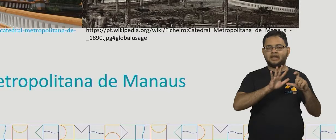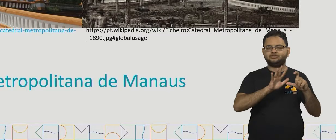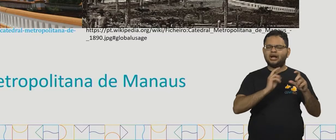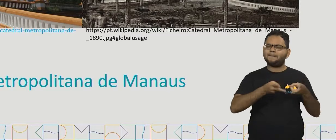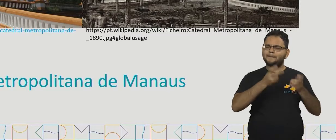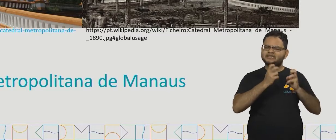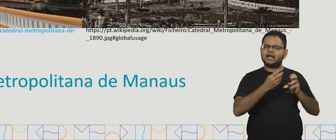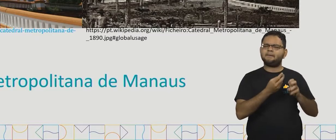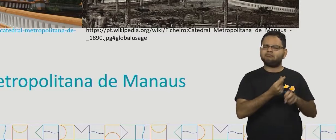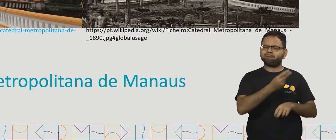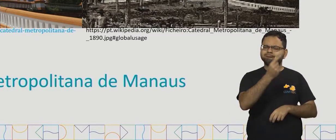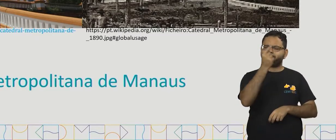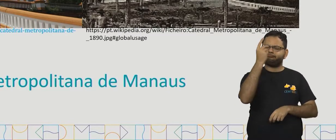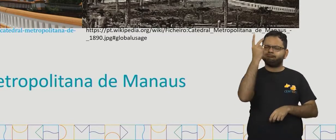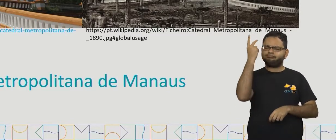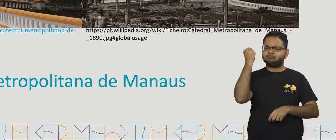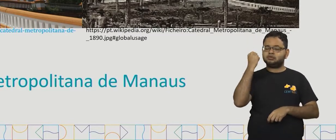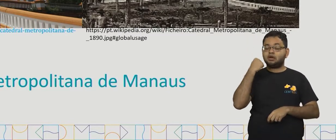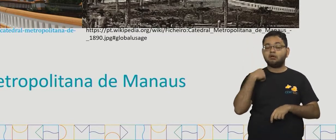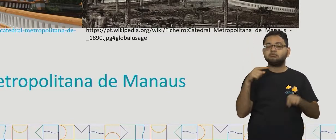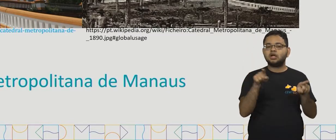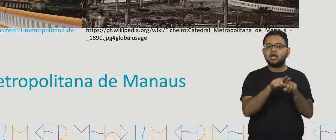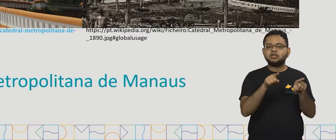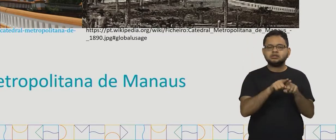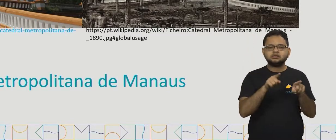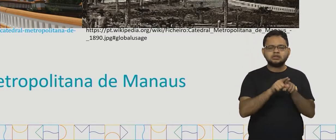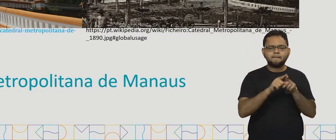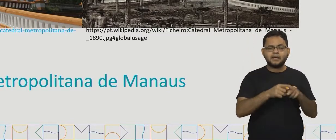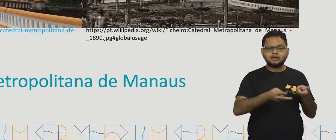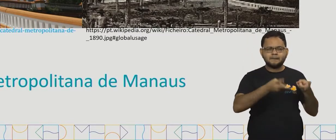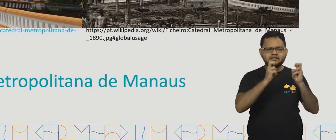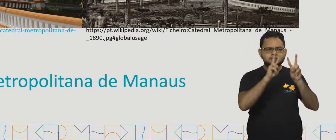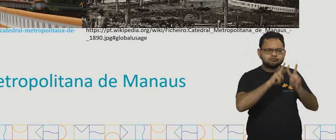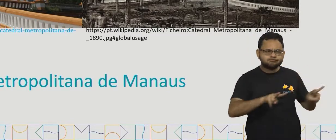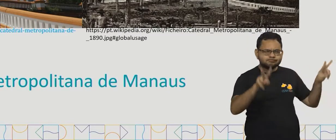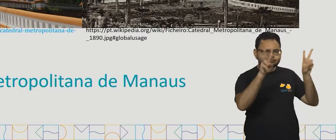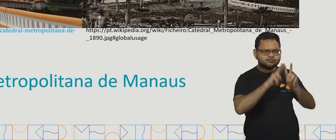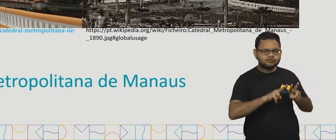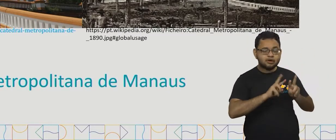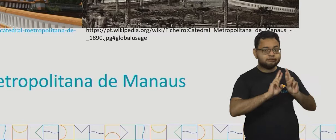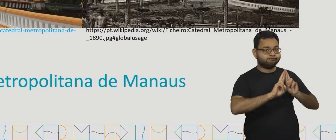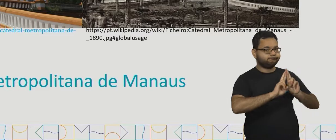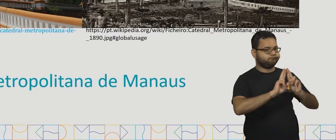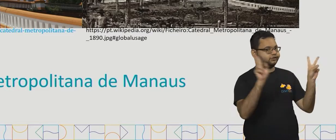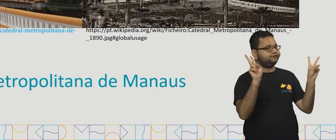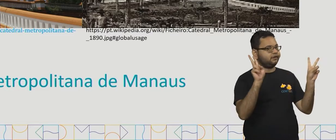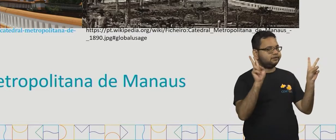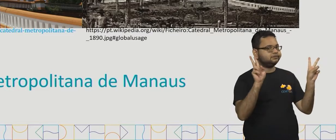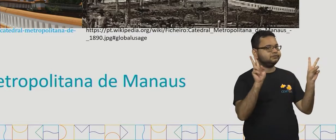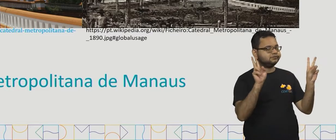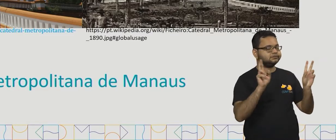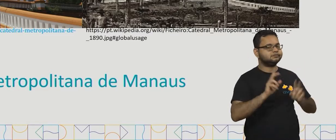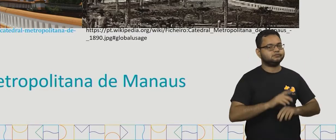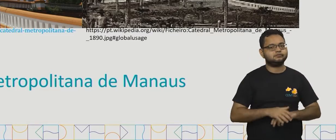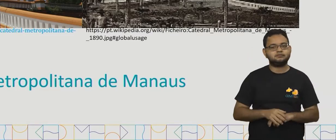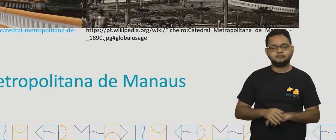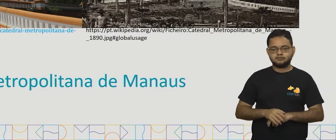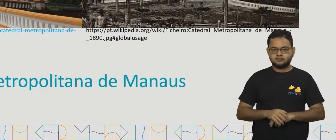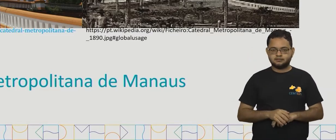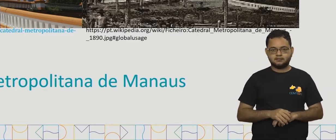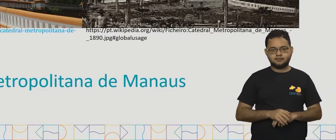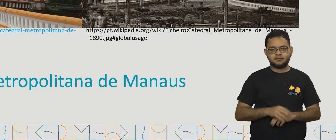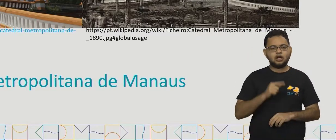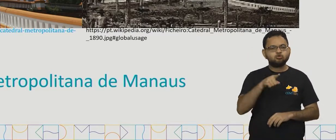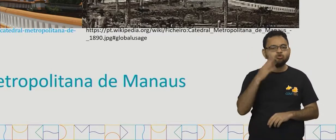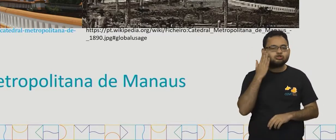tempo antigo, temos uma paisagem totalmente diferente da atual, na outra foto. Você